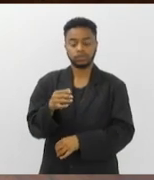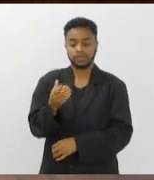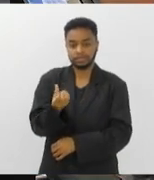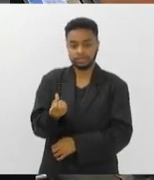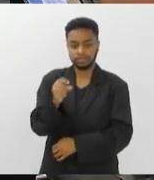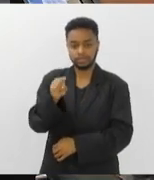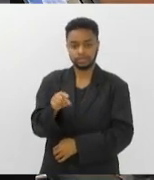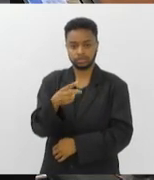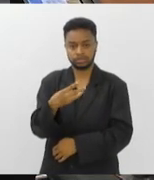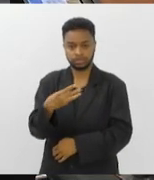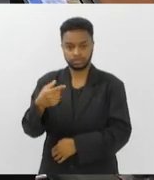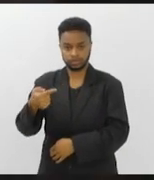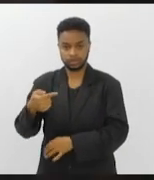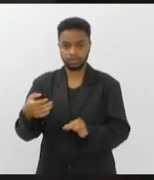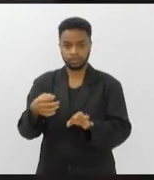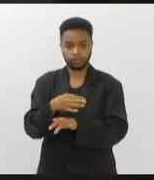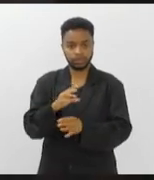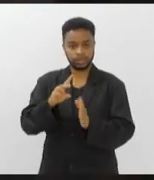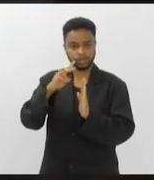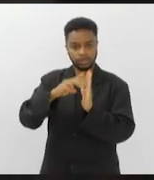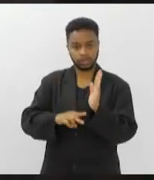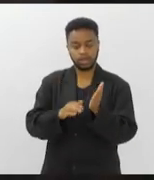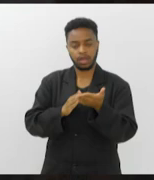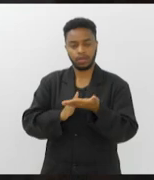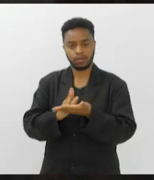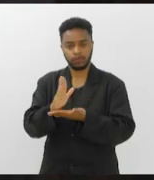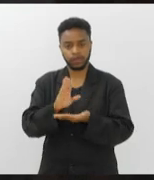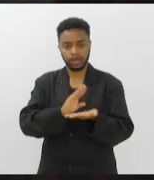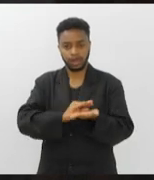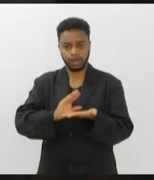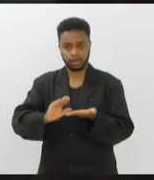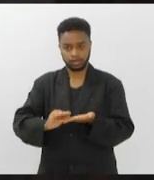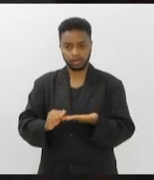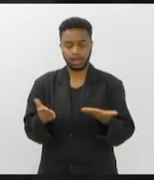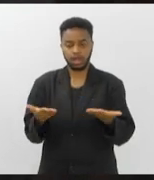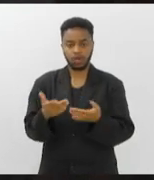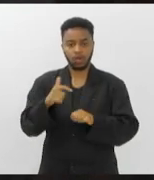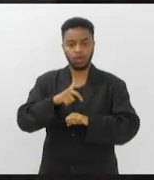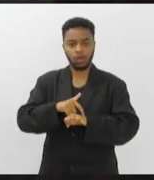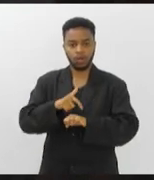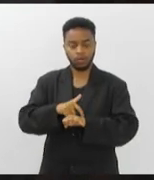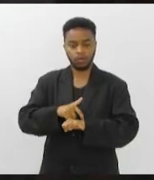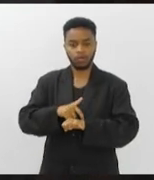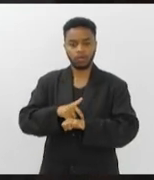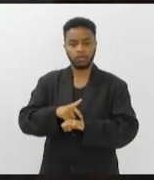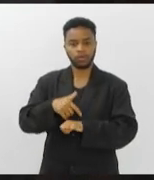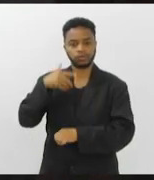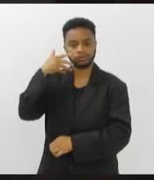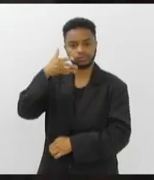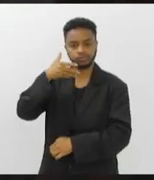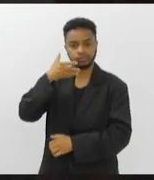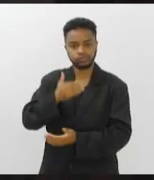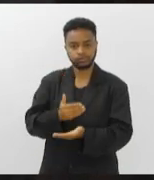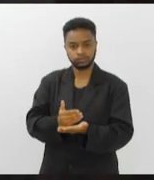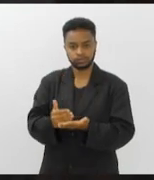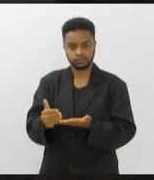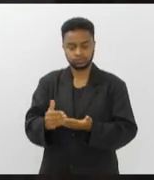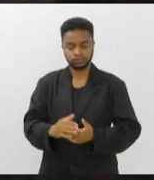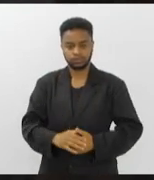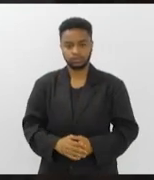minutos. Lida e aprovada a ata, passa-se ao expediente